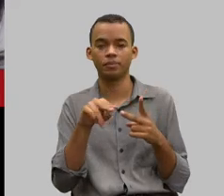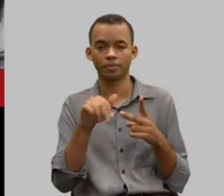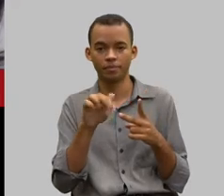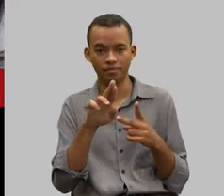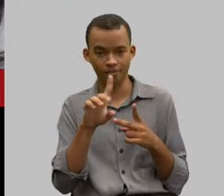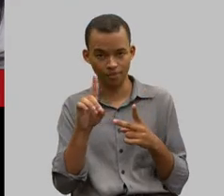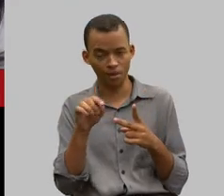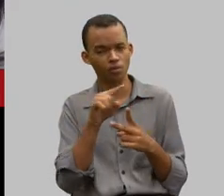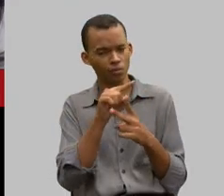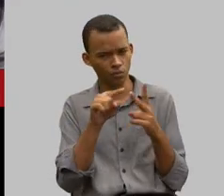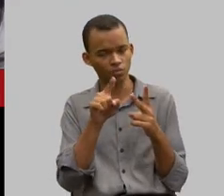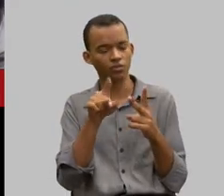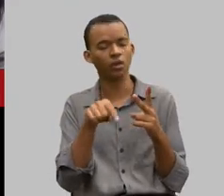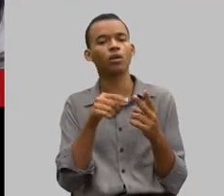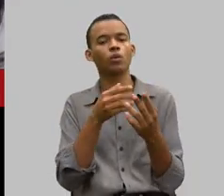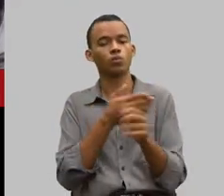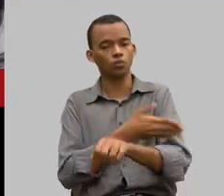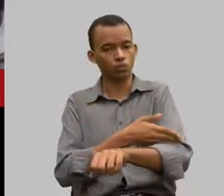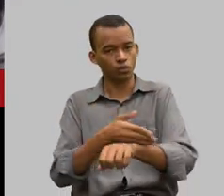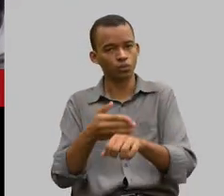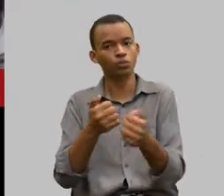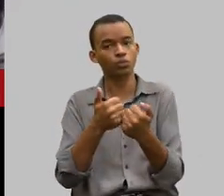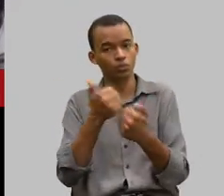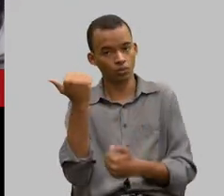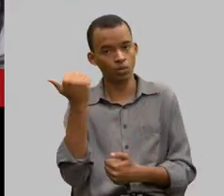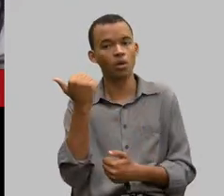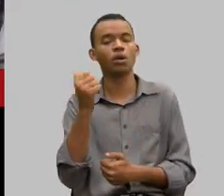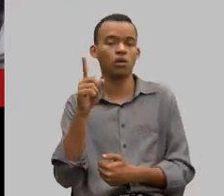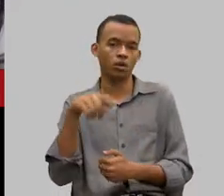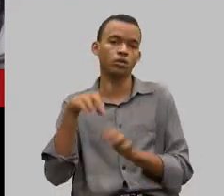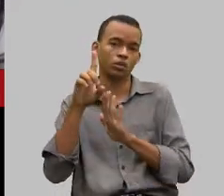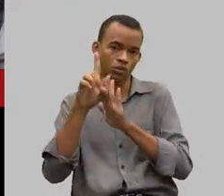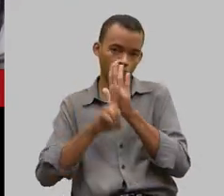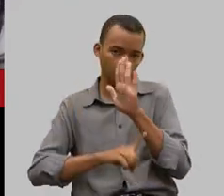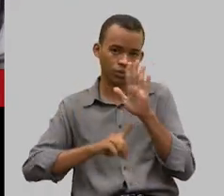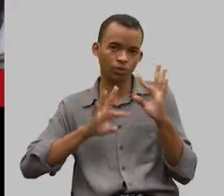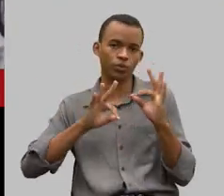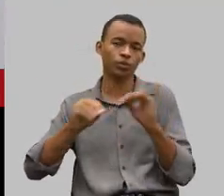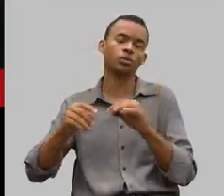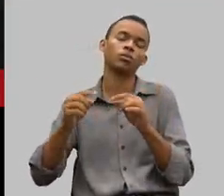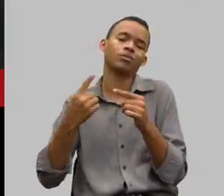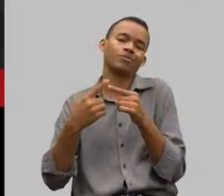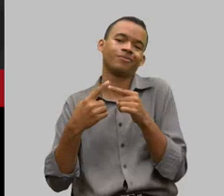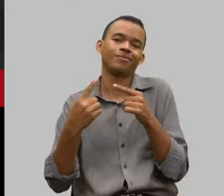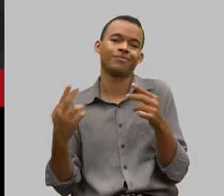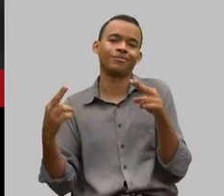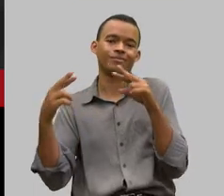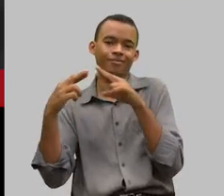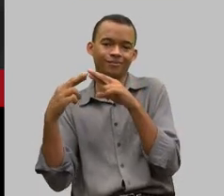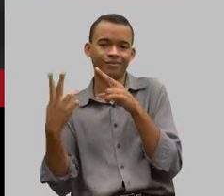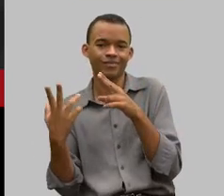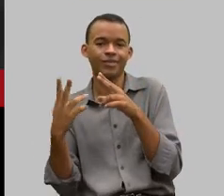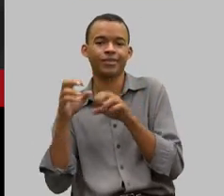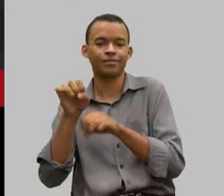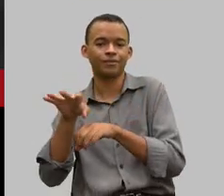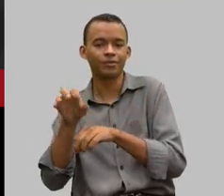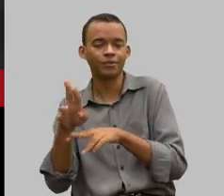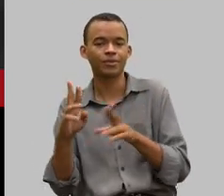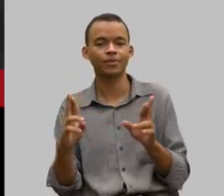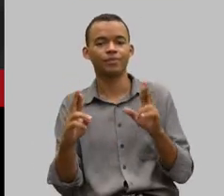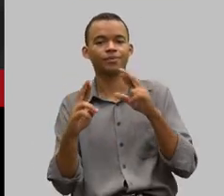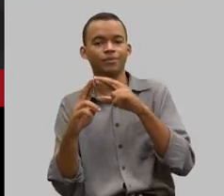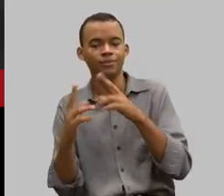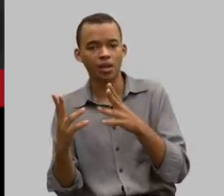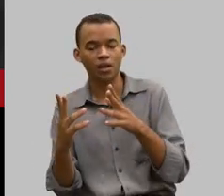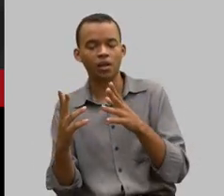esporte é um direito do cidadão o esporte está relacionado com saúde o esporte está relacionado com educação tanto que